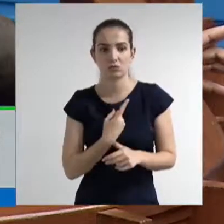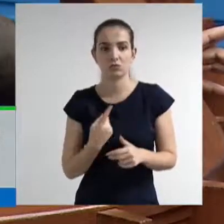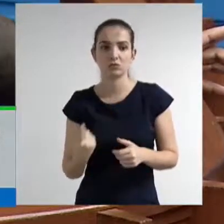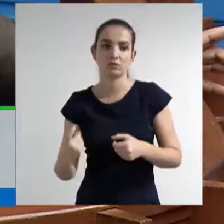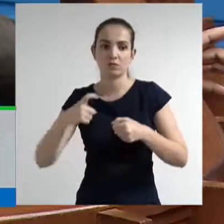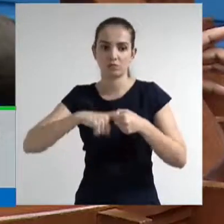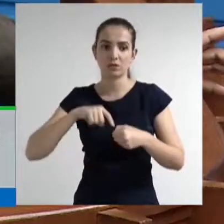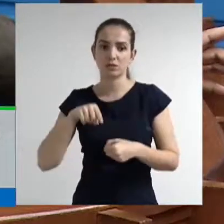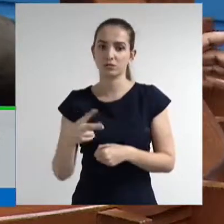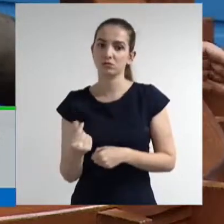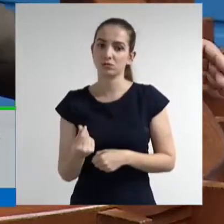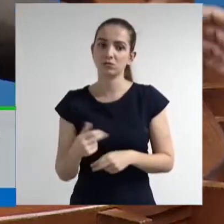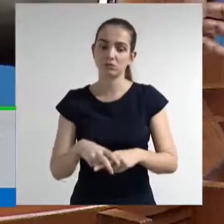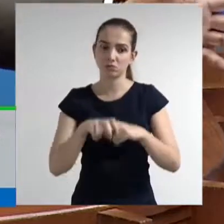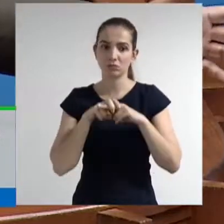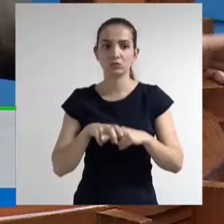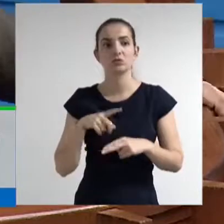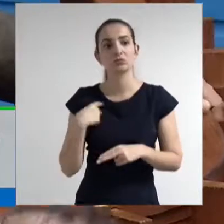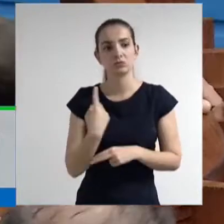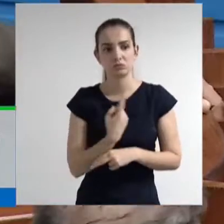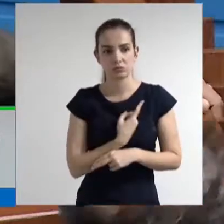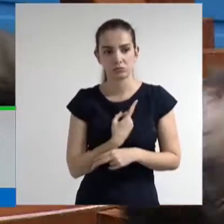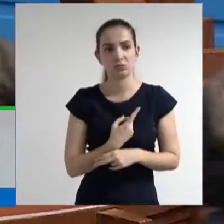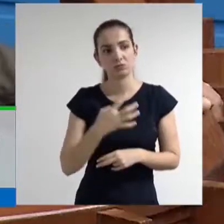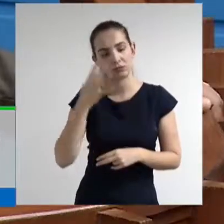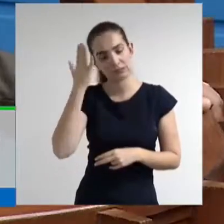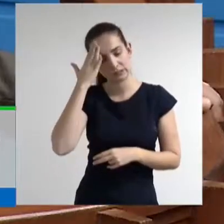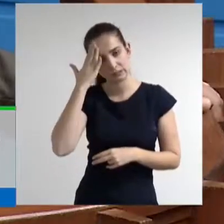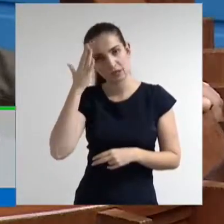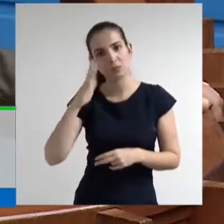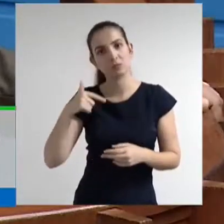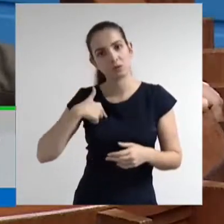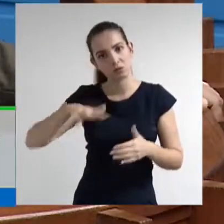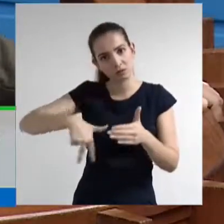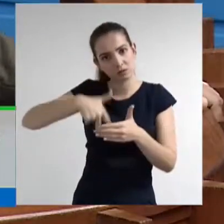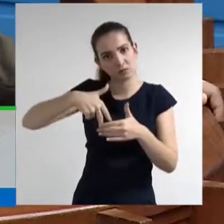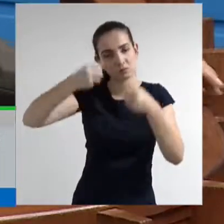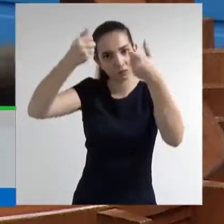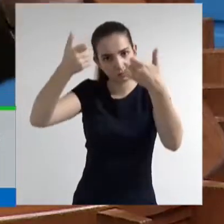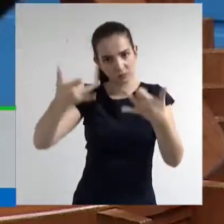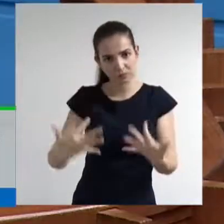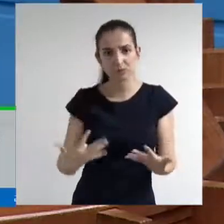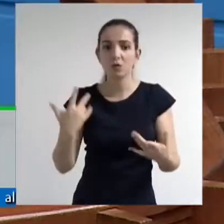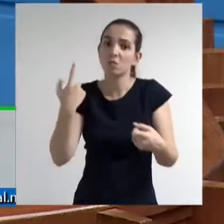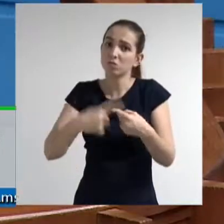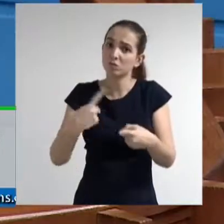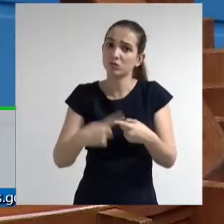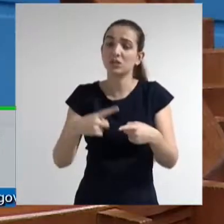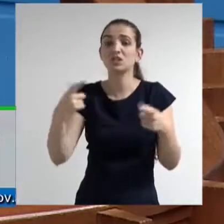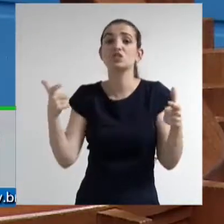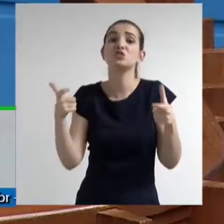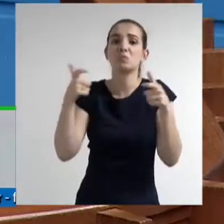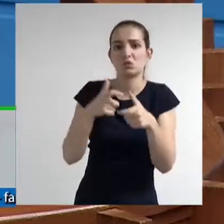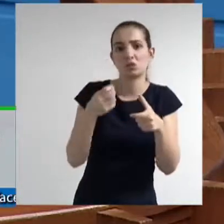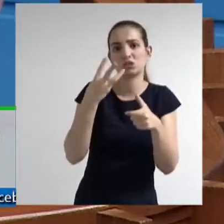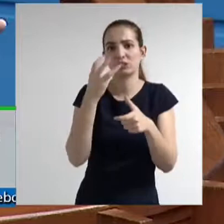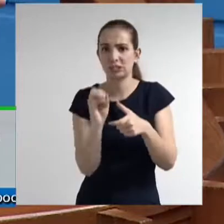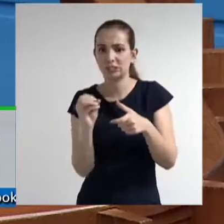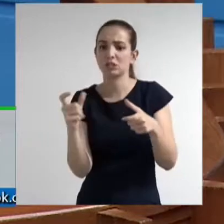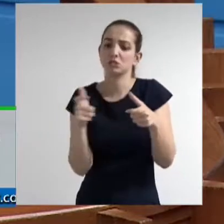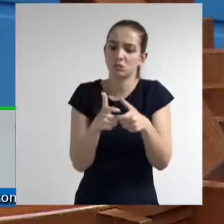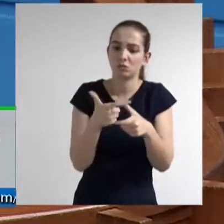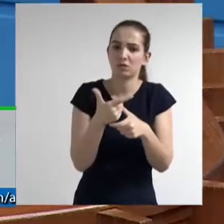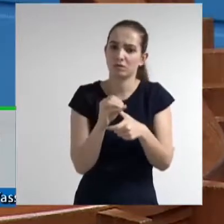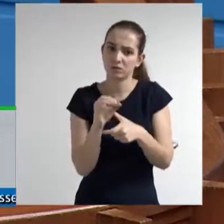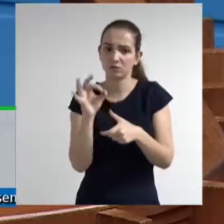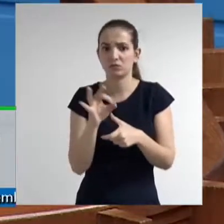bem observado por Vossa Excelência, por isso que fiz questão de vir à tribuna trazer essa explicação do porquê dessa diminuição que